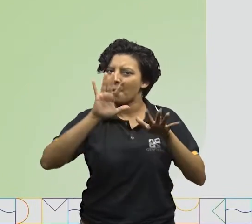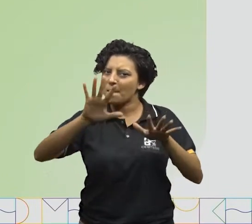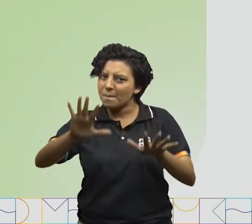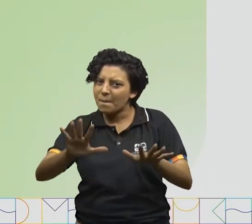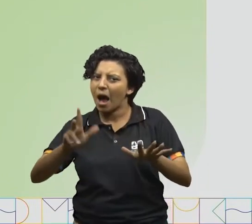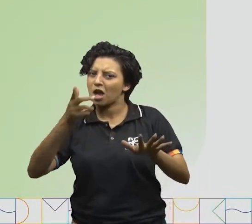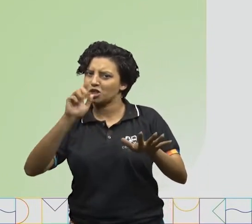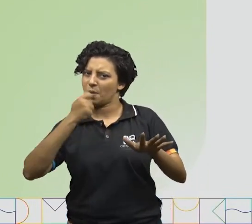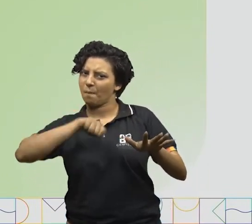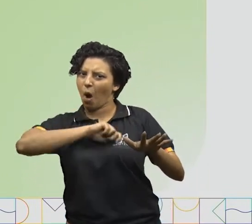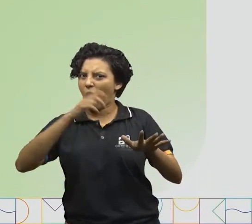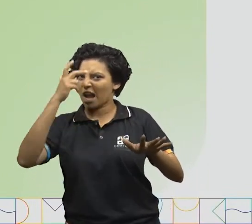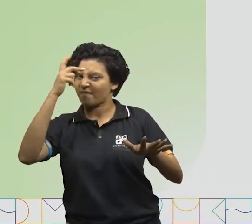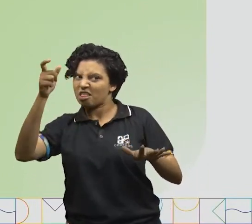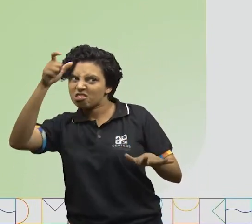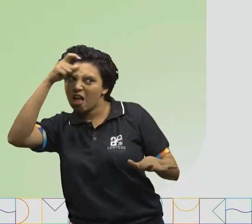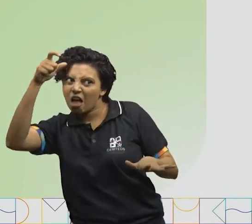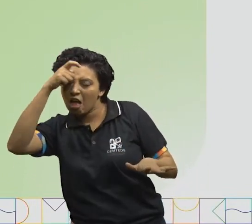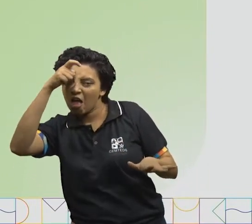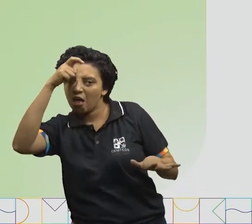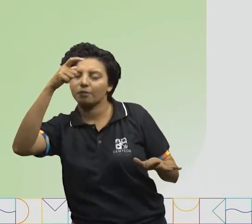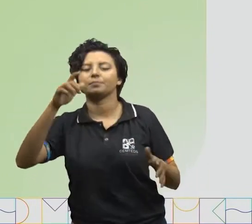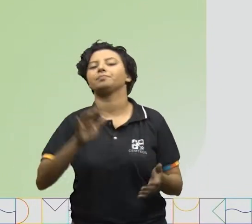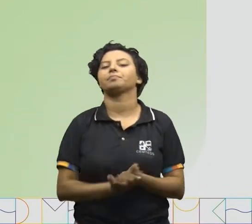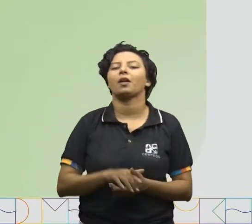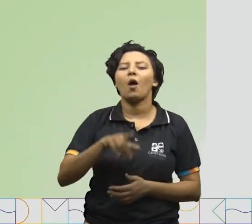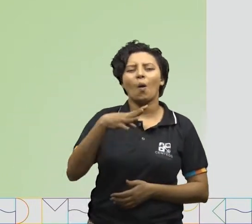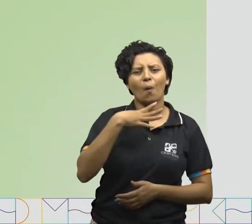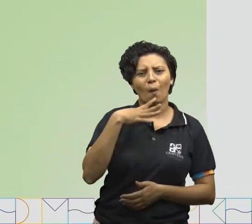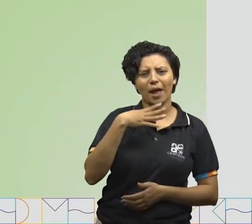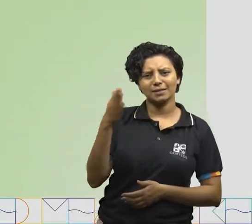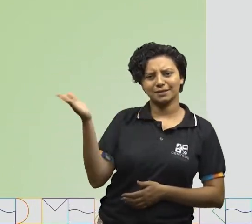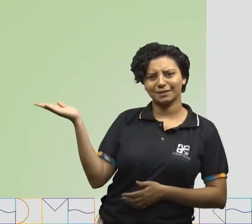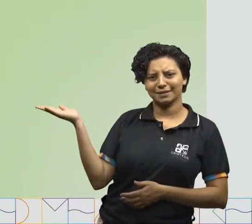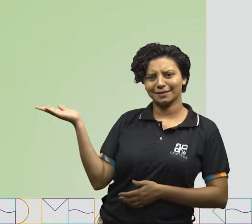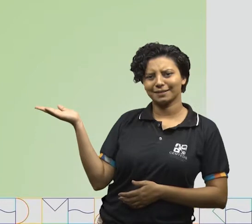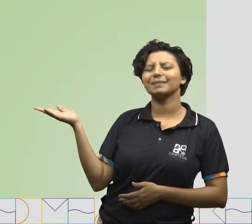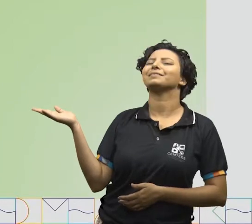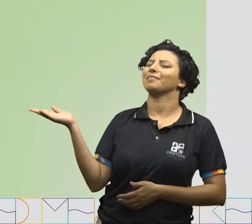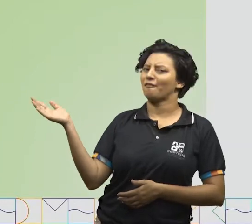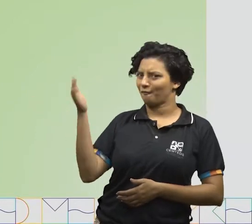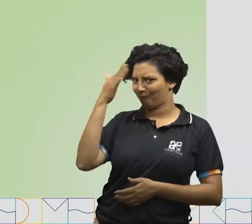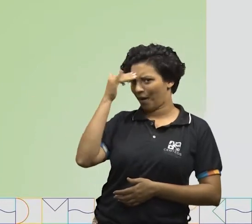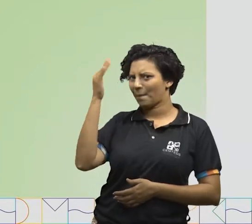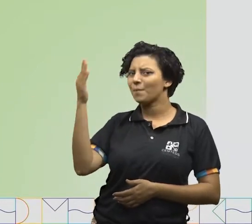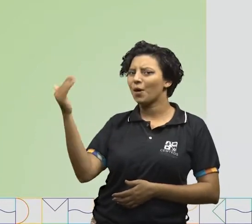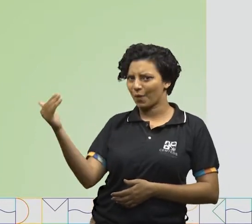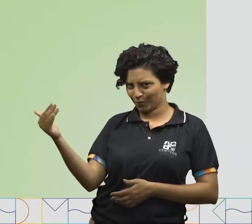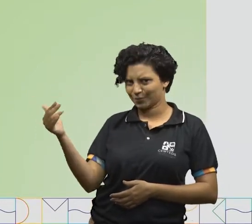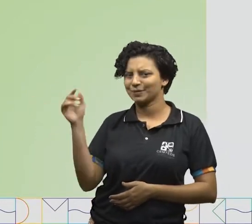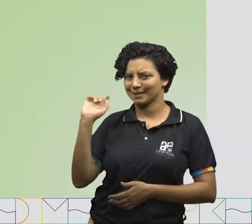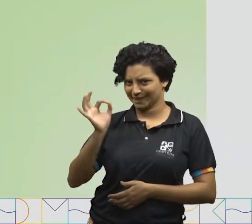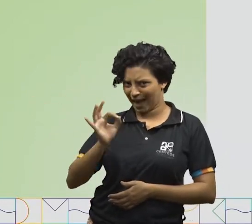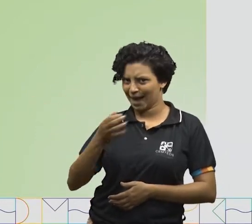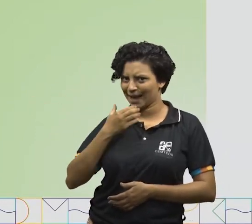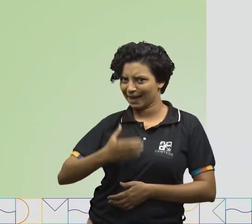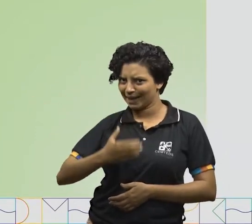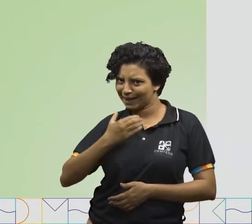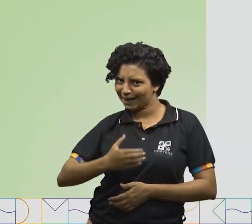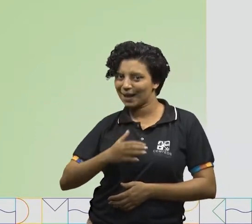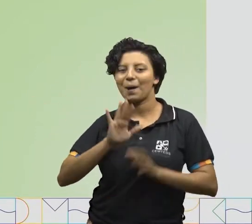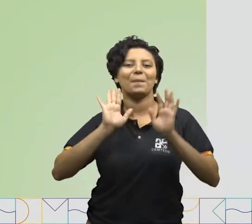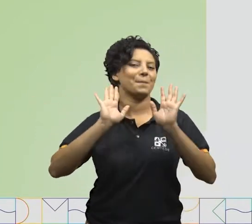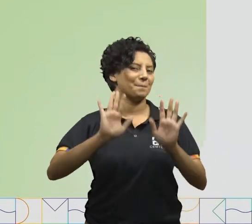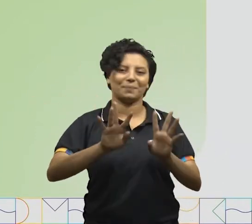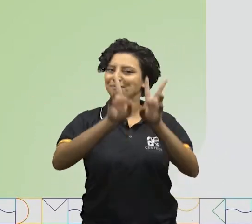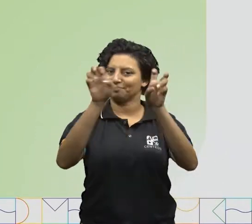esse simpático velhinho aqui, não é? Pois é, ele é um dos personagens mais conhecidos do mundo, o Papai Noel. Porém, não é dele